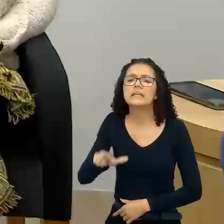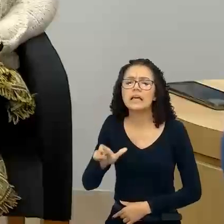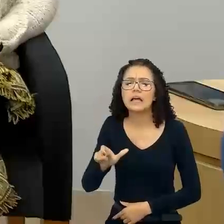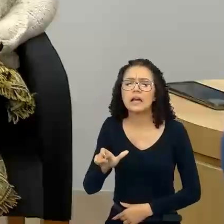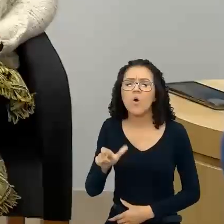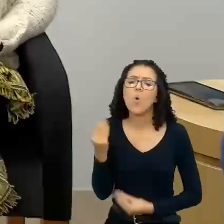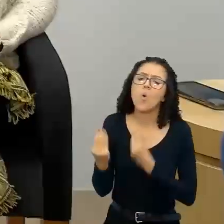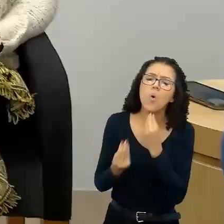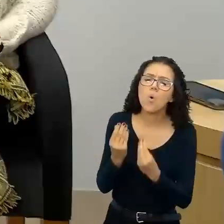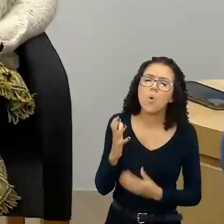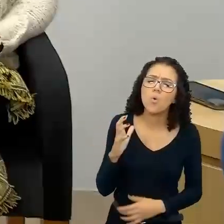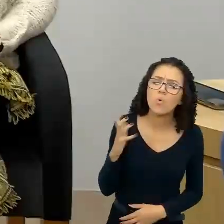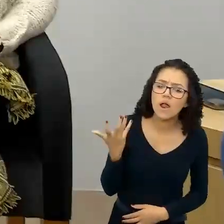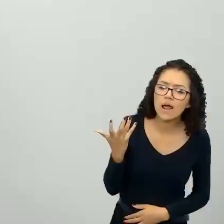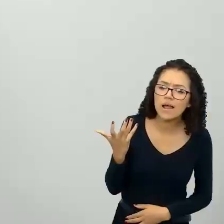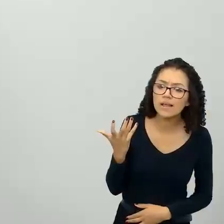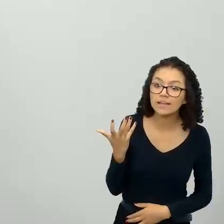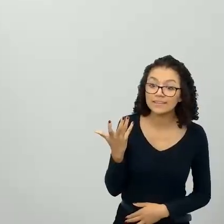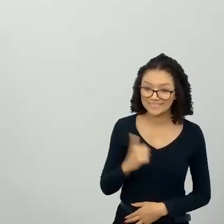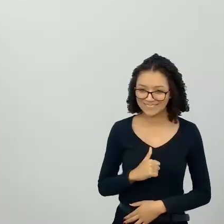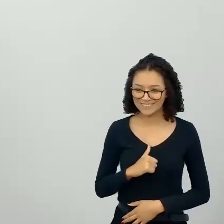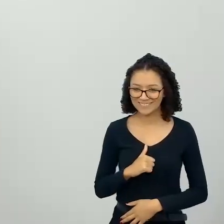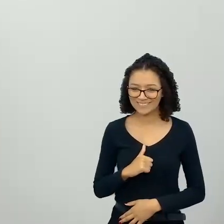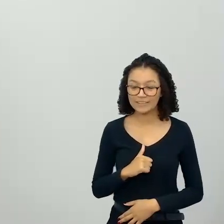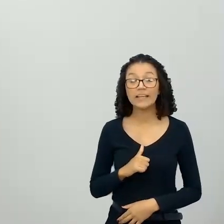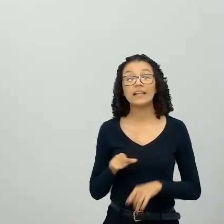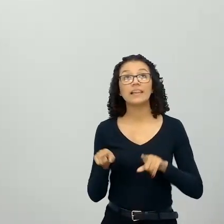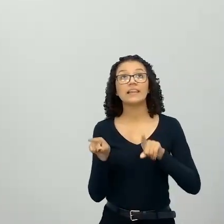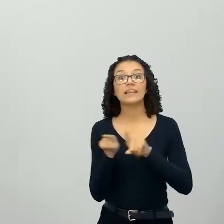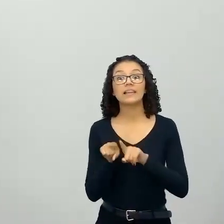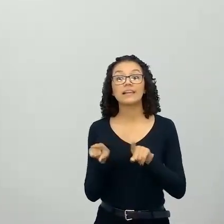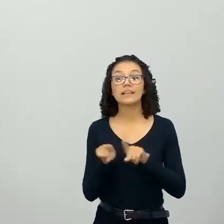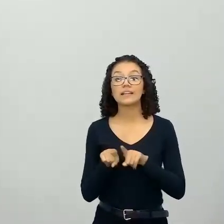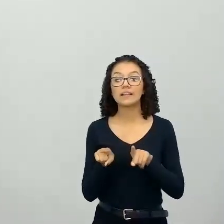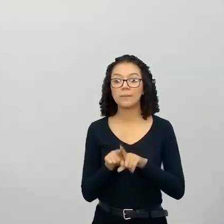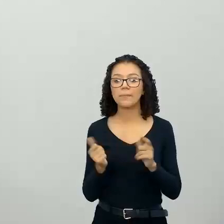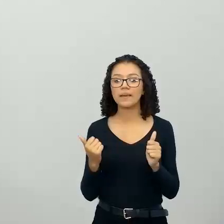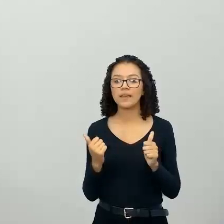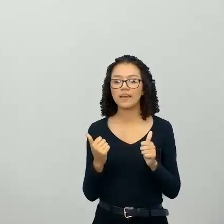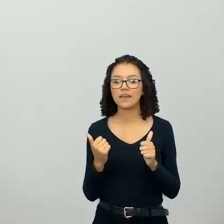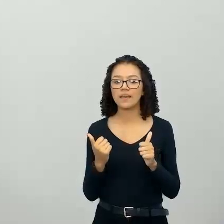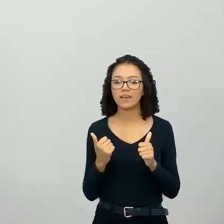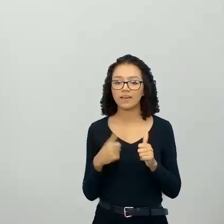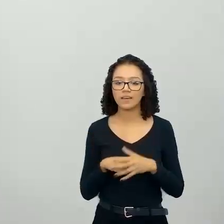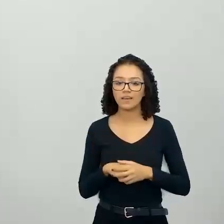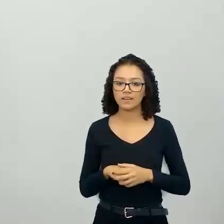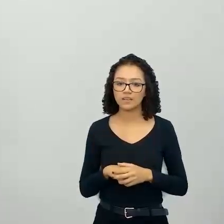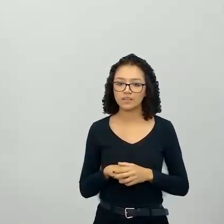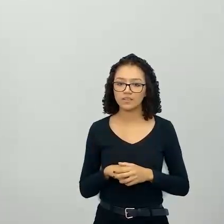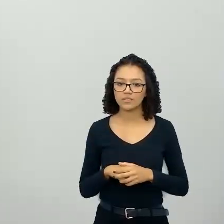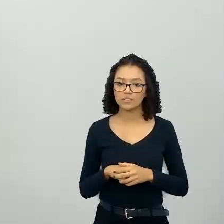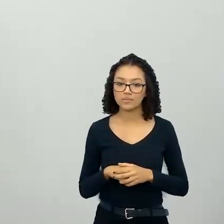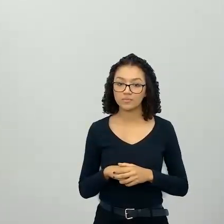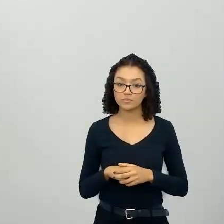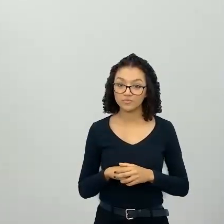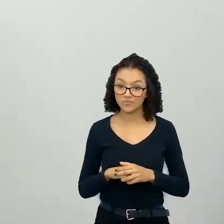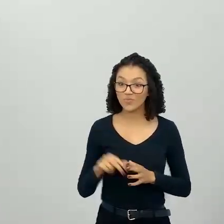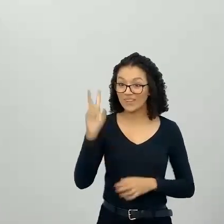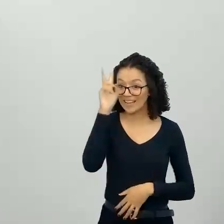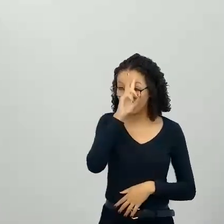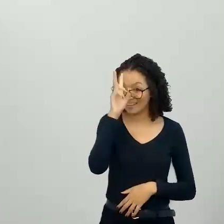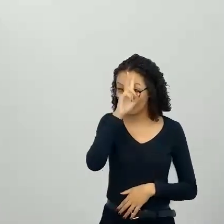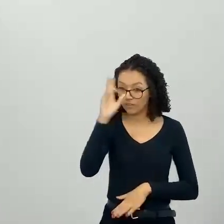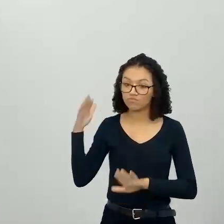são... o quanto a gente tem envolvido nesse histórico,